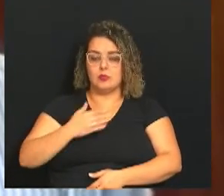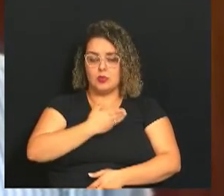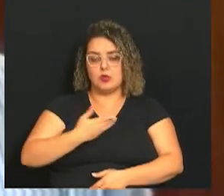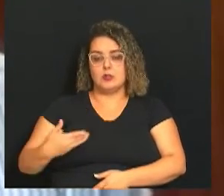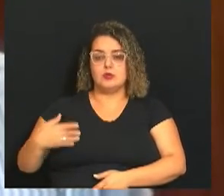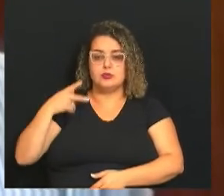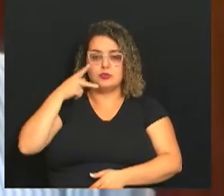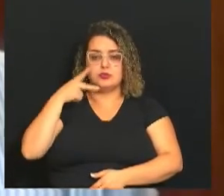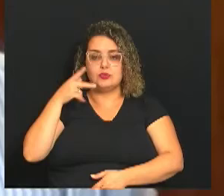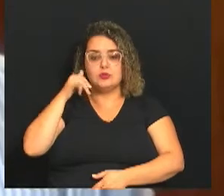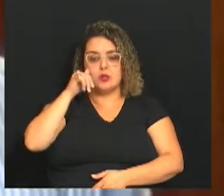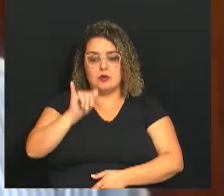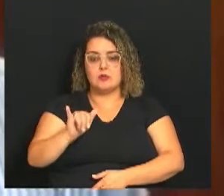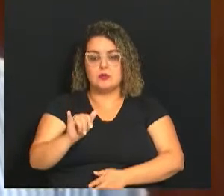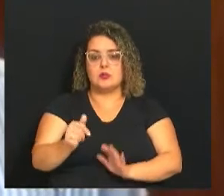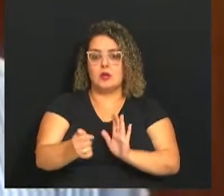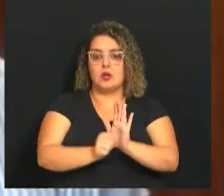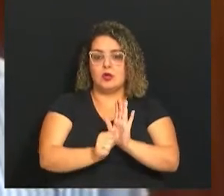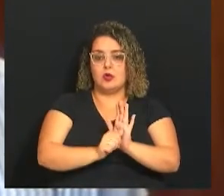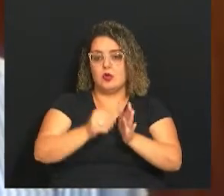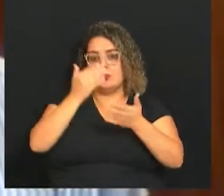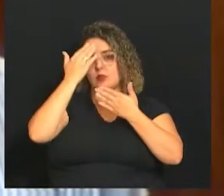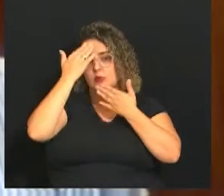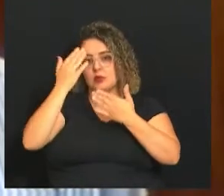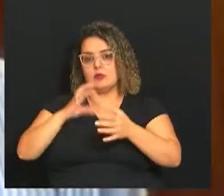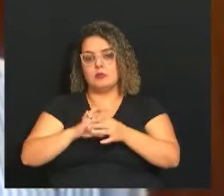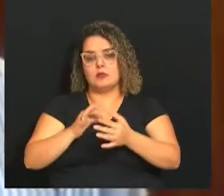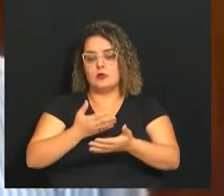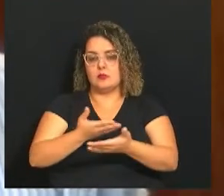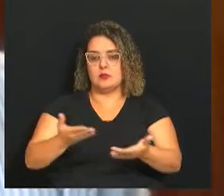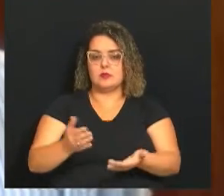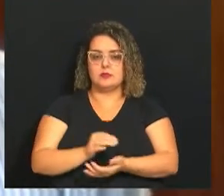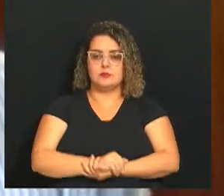Então, meu muito obrigado e fique à vontade.